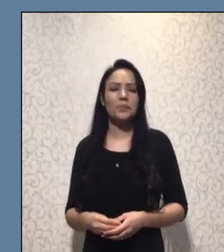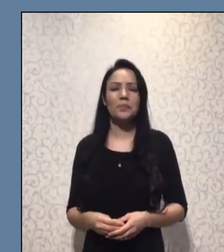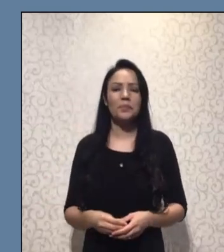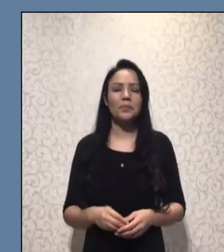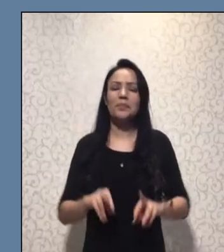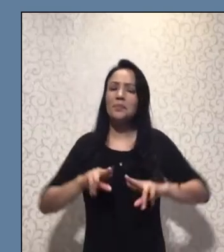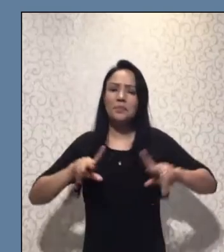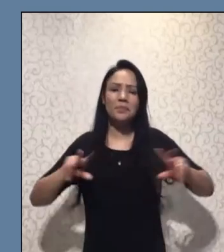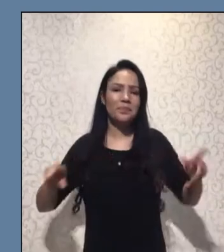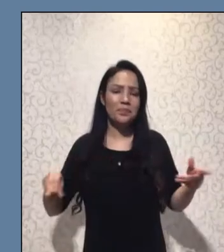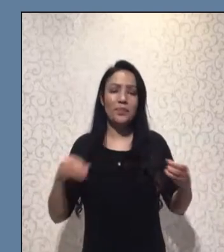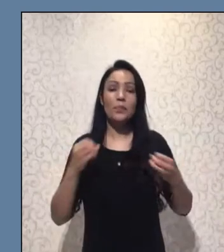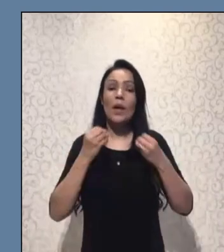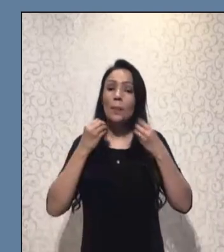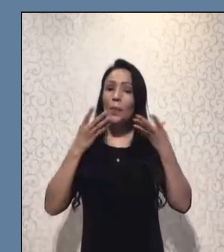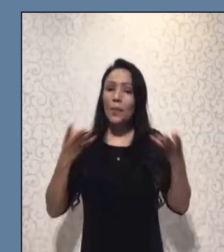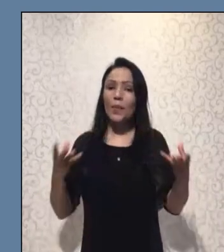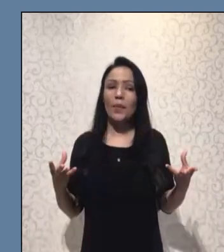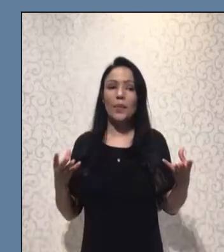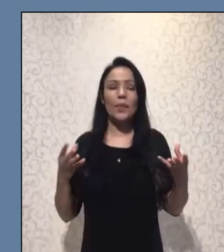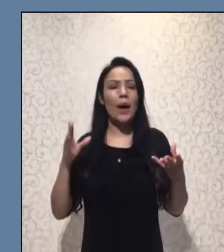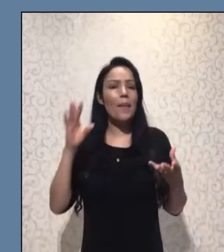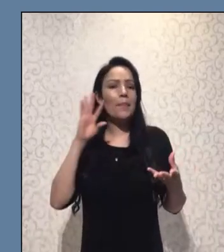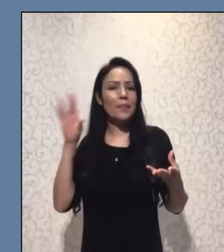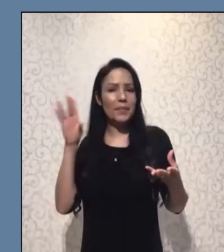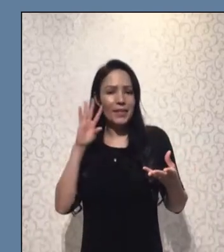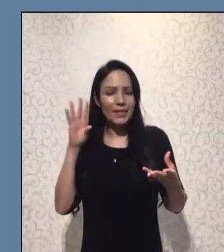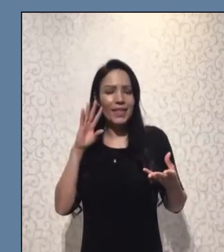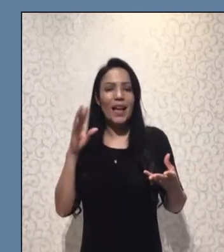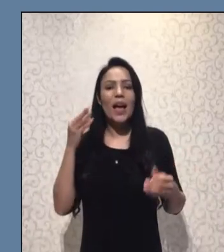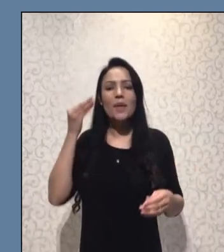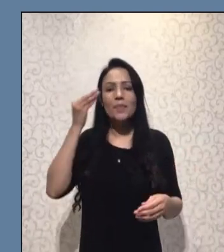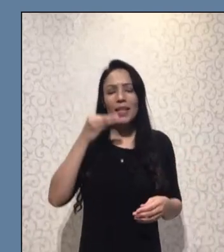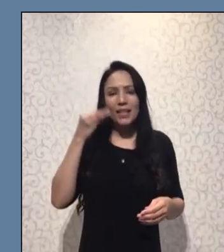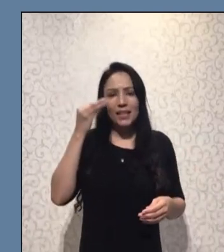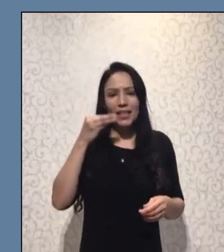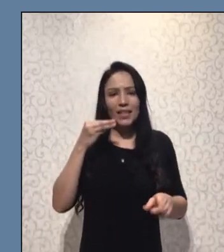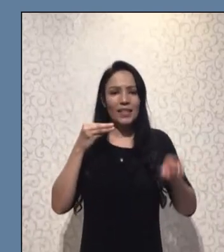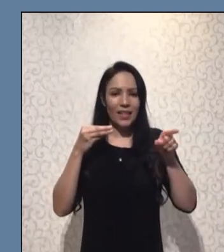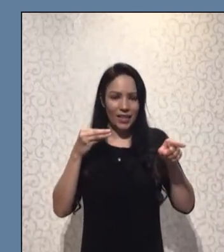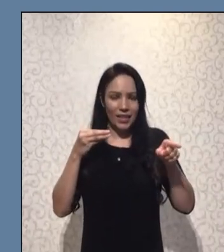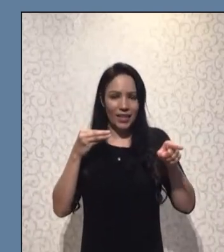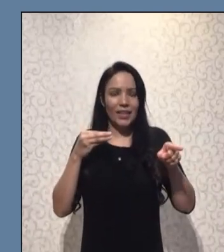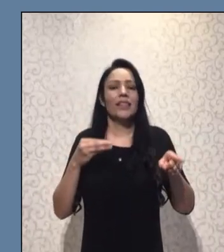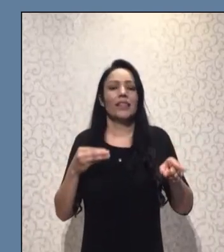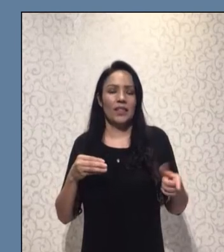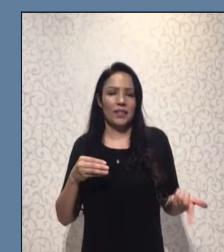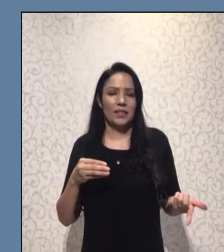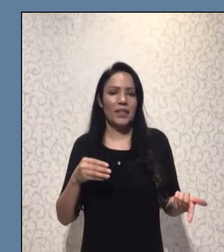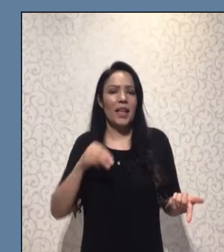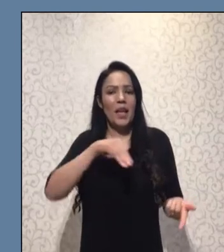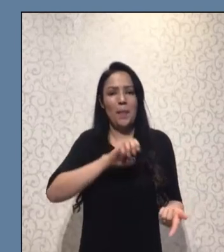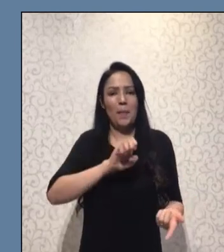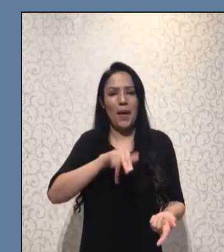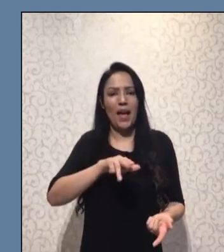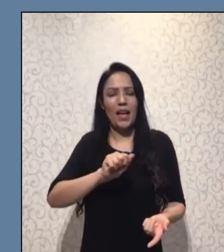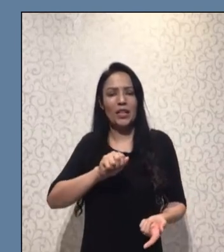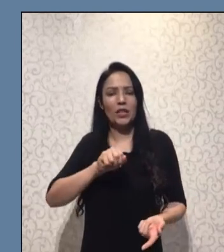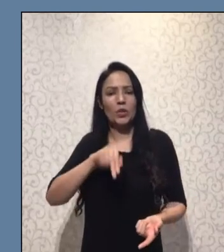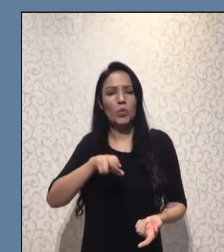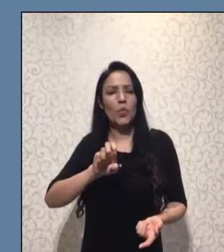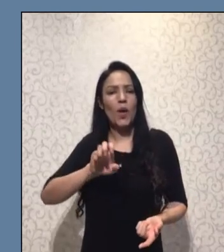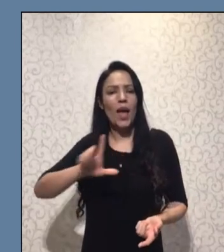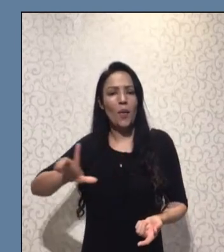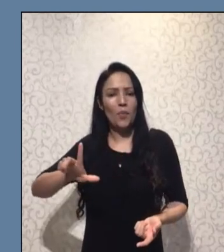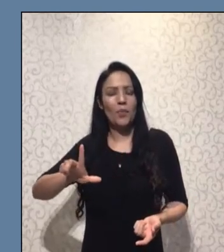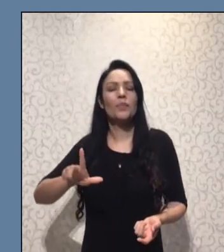inclusive, de pensar a experiência do Emanuel Araújo, como o primeiro